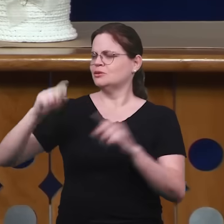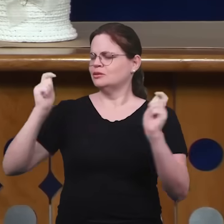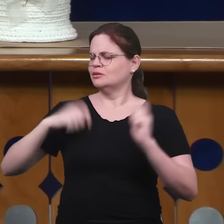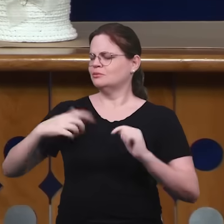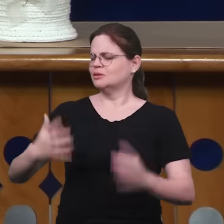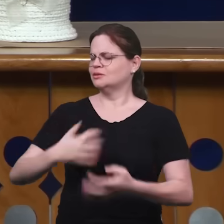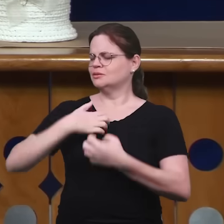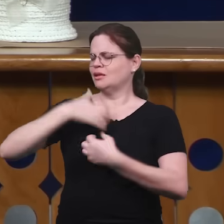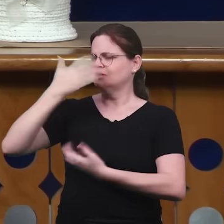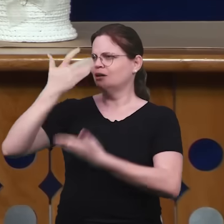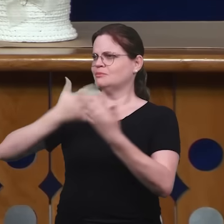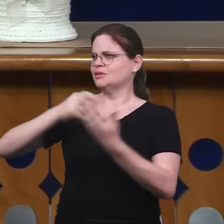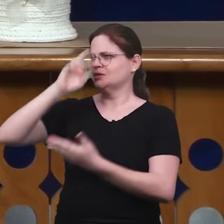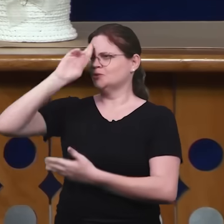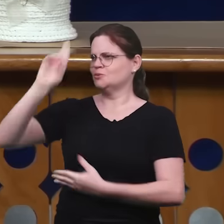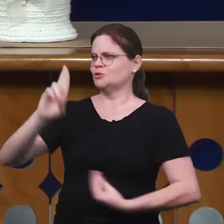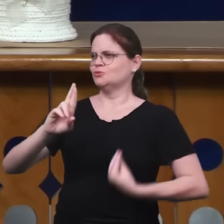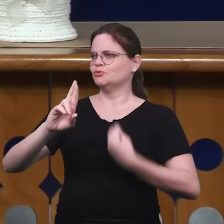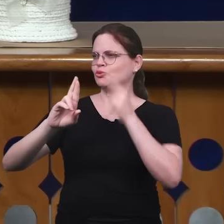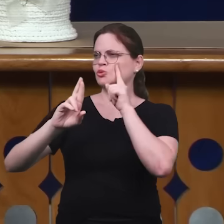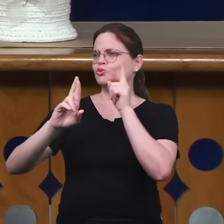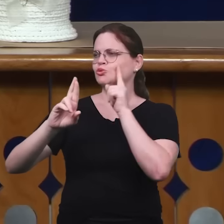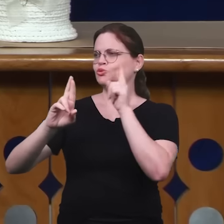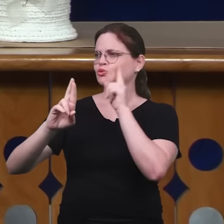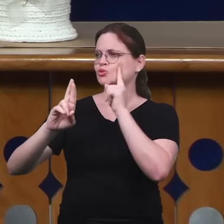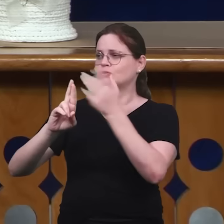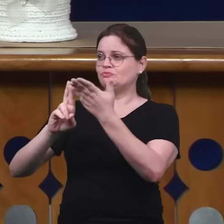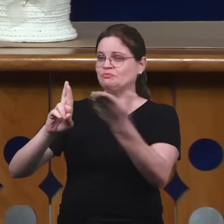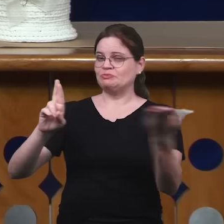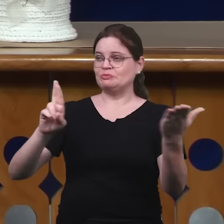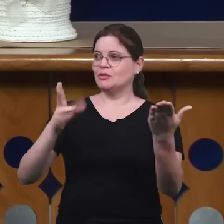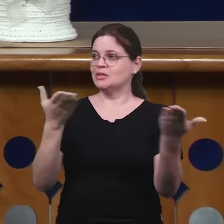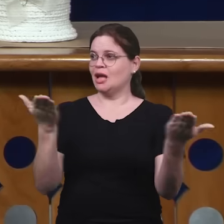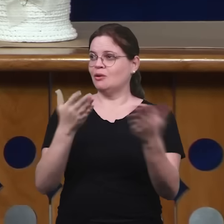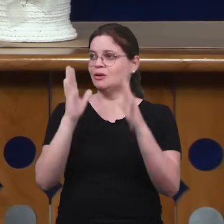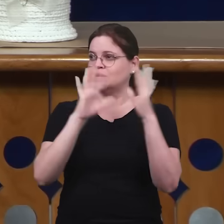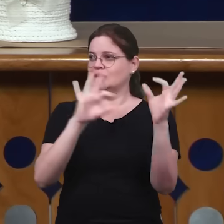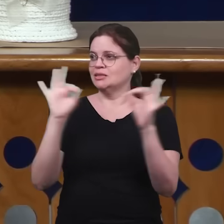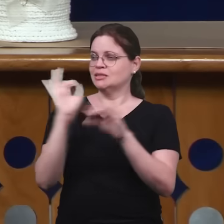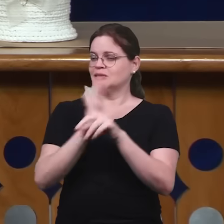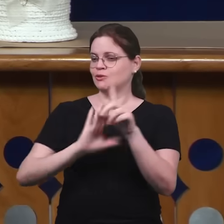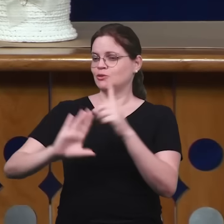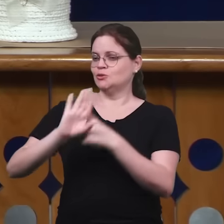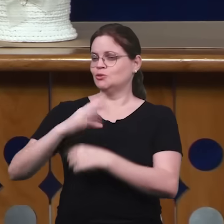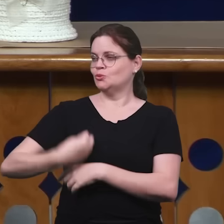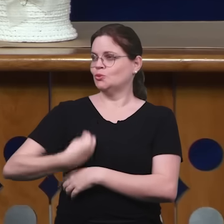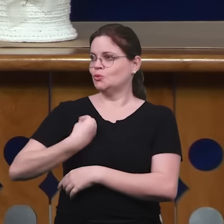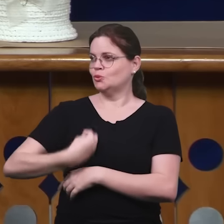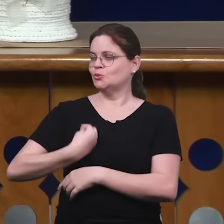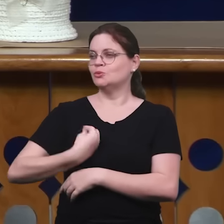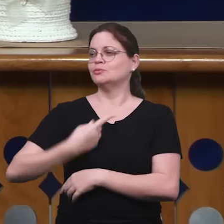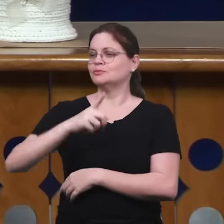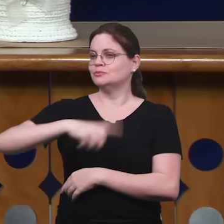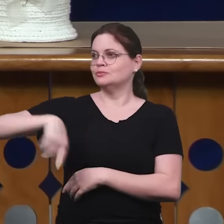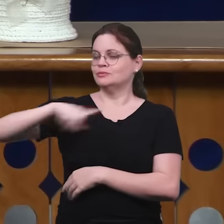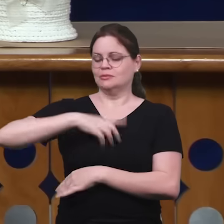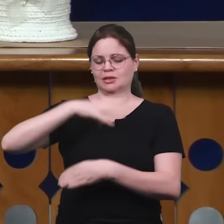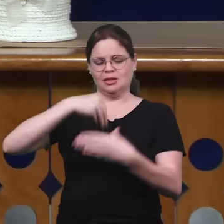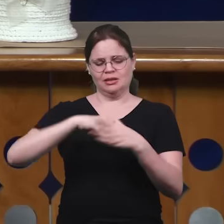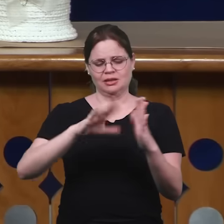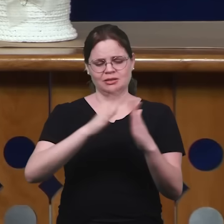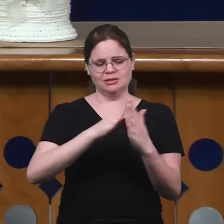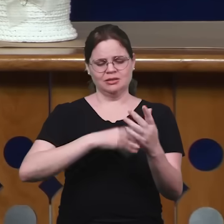sentir a presença. E nessa hora, aqueles que assistem a esse programa, aqueles que assistem a esse culto, que estão nos seus